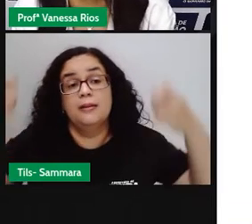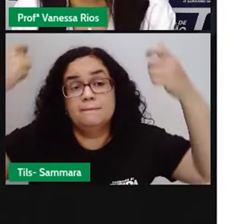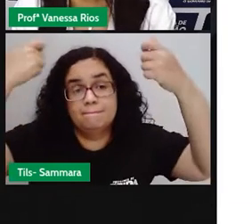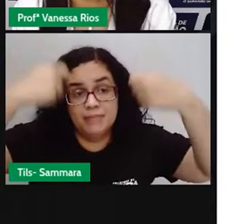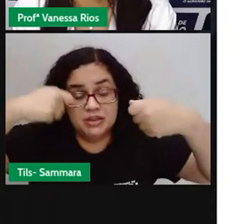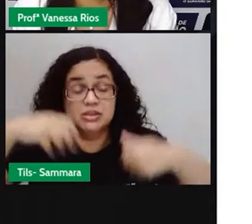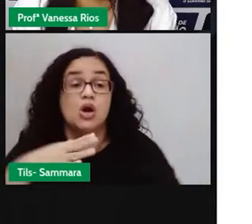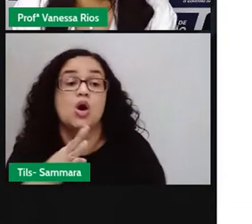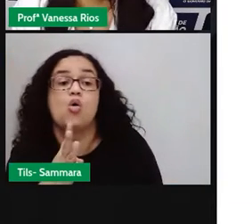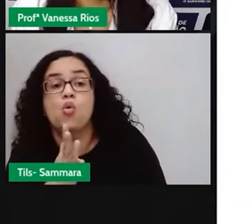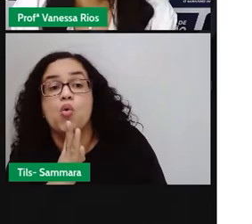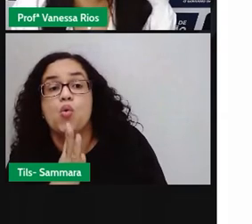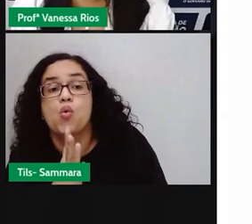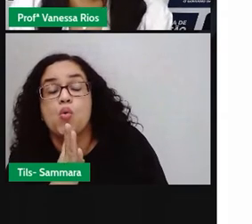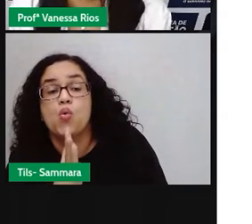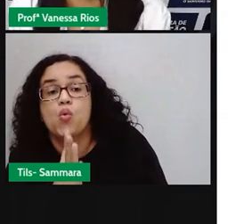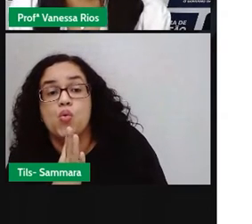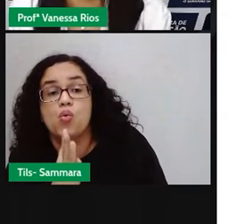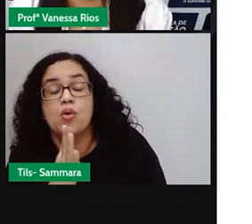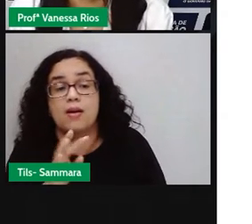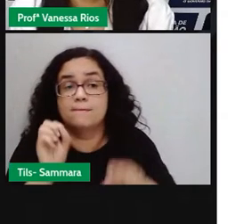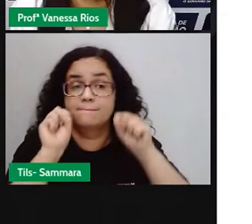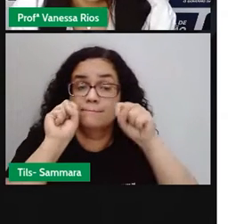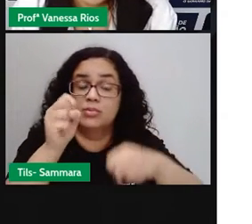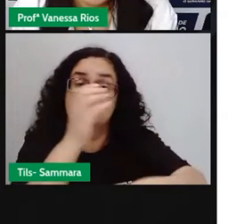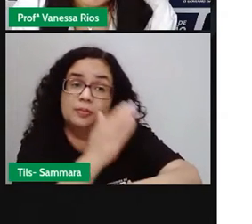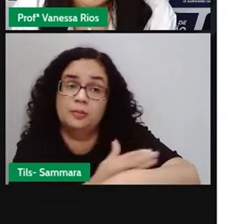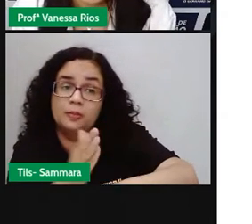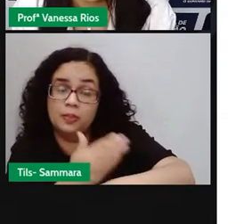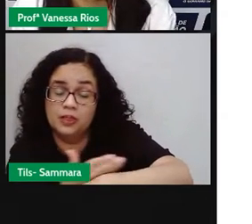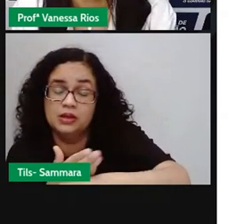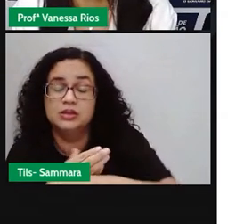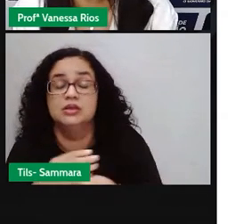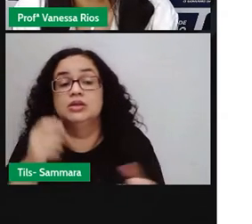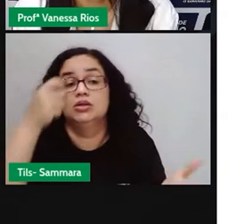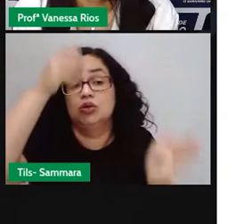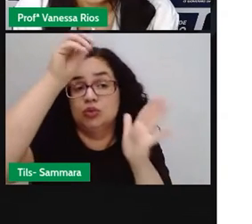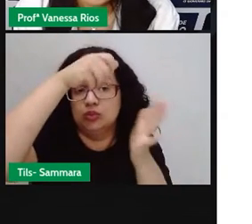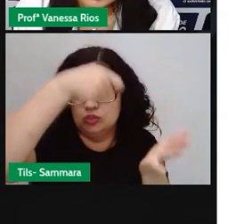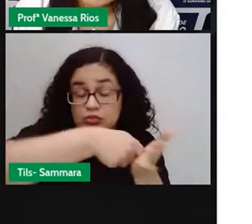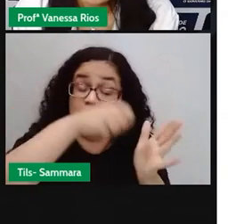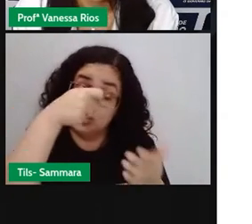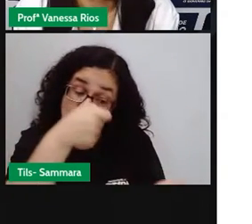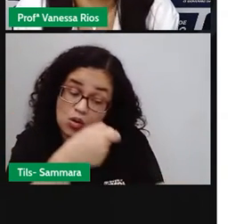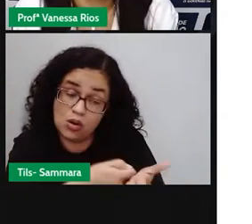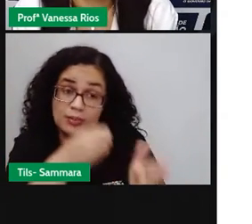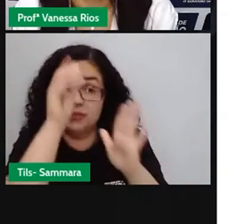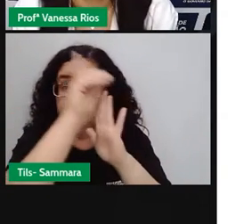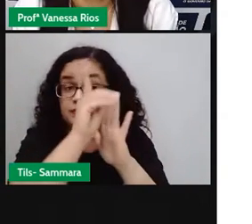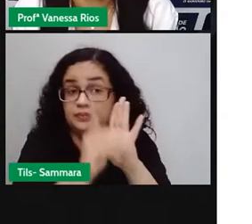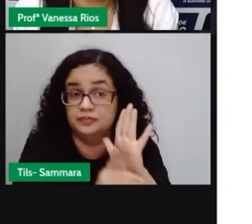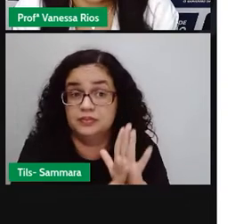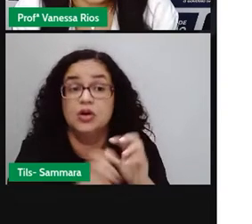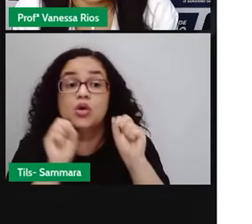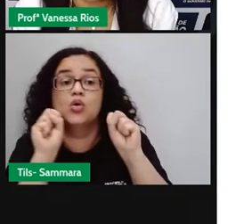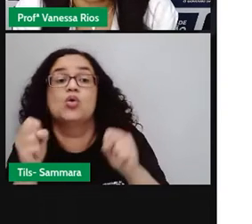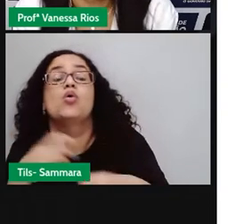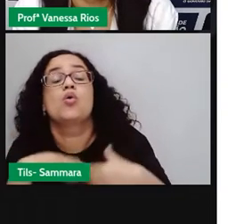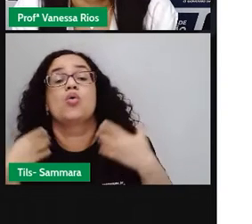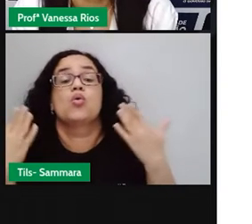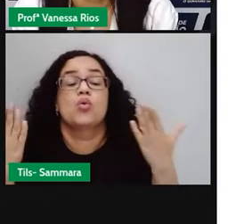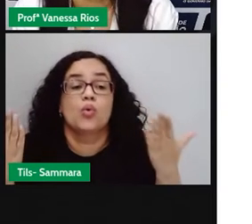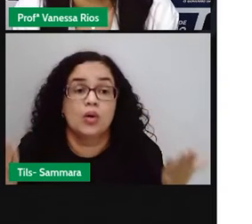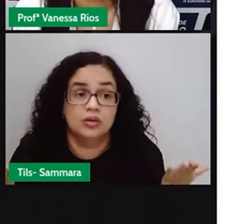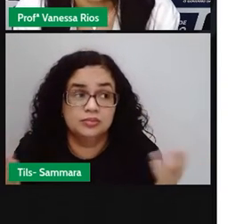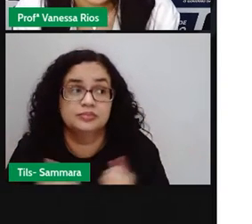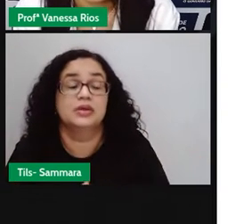preciso conhecer. Eu só vou poder praticar os meus deveres e cobrar os meus direitos se eu souber quais são eles. Então,